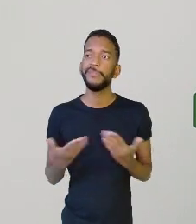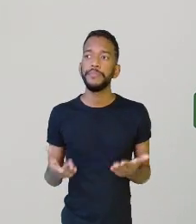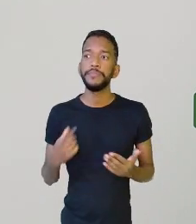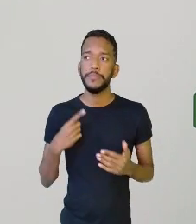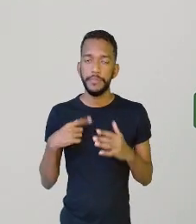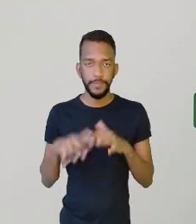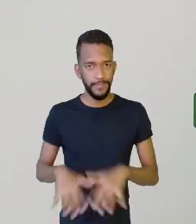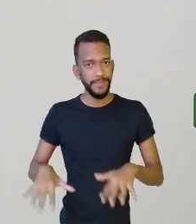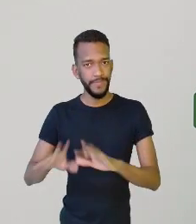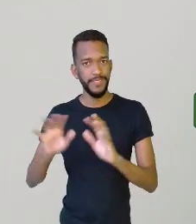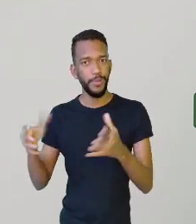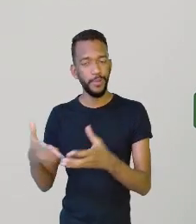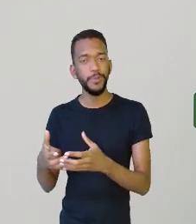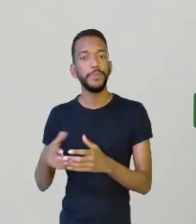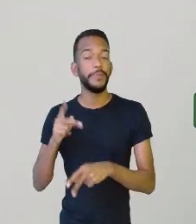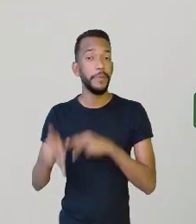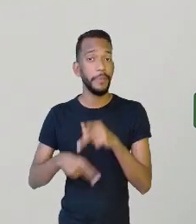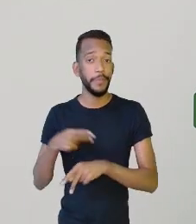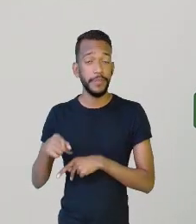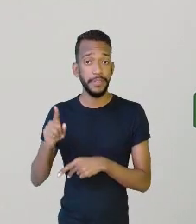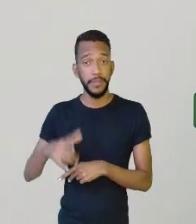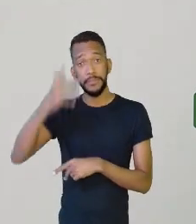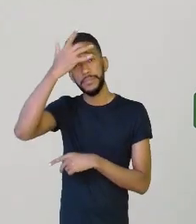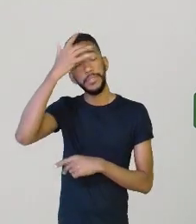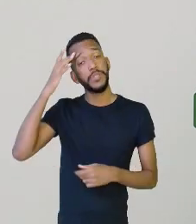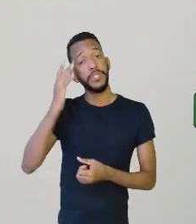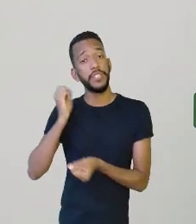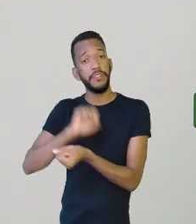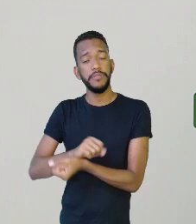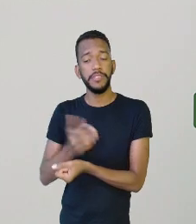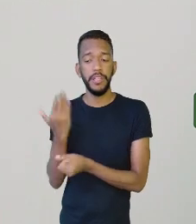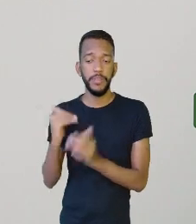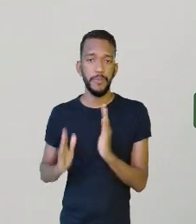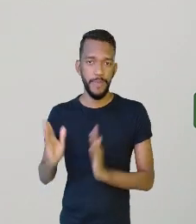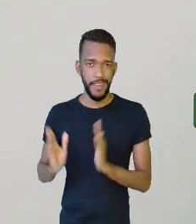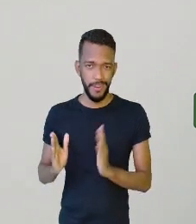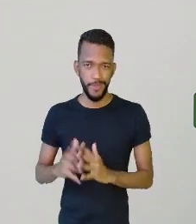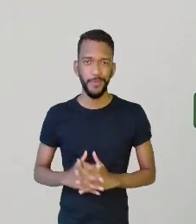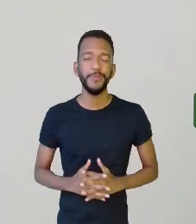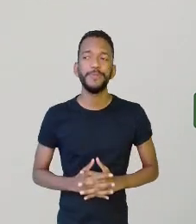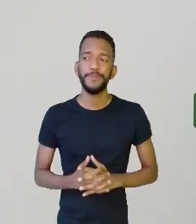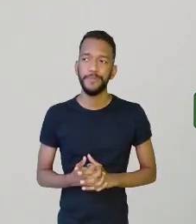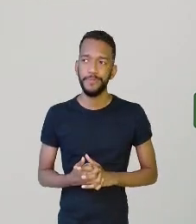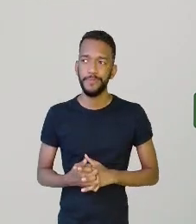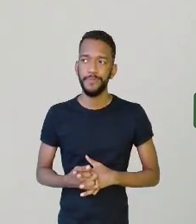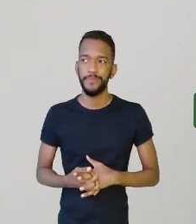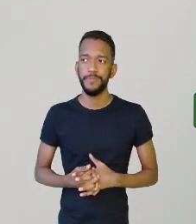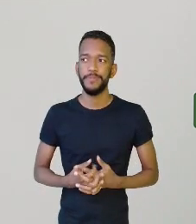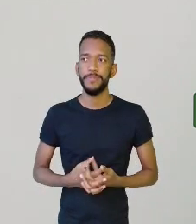da população que eram os povos escravizados nesse período.